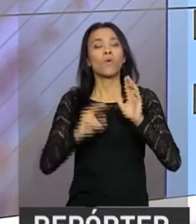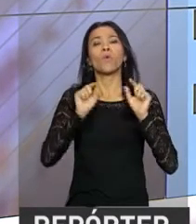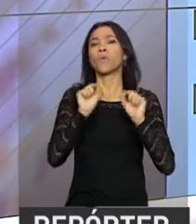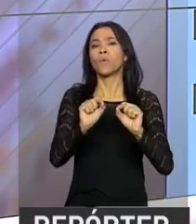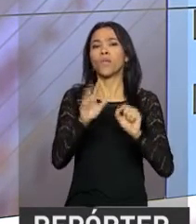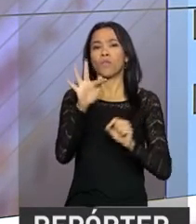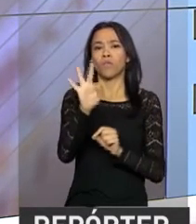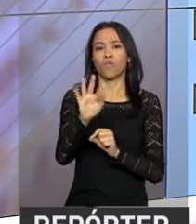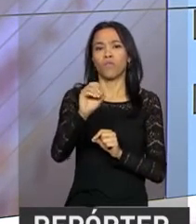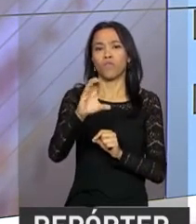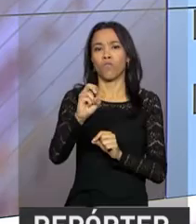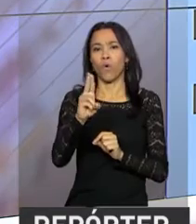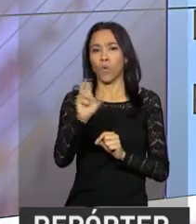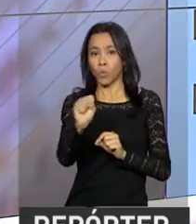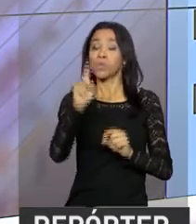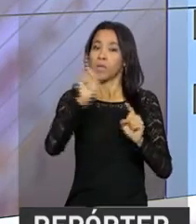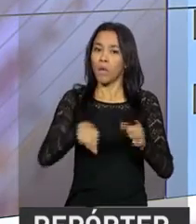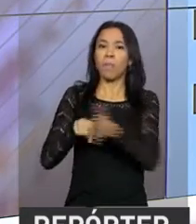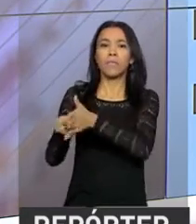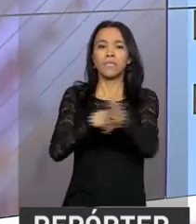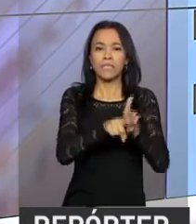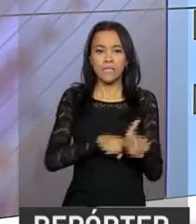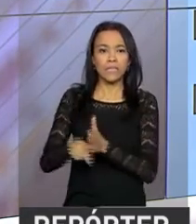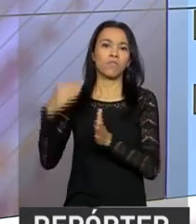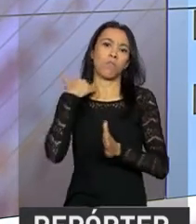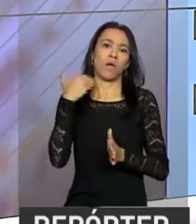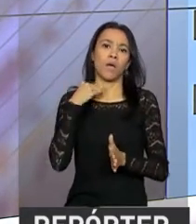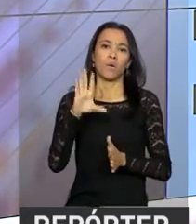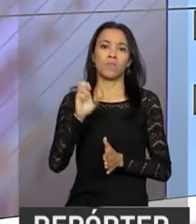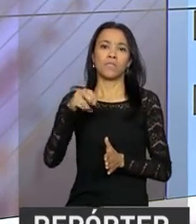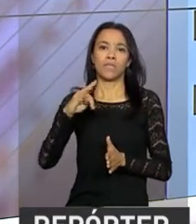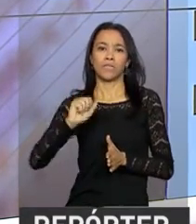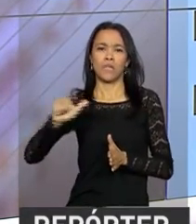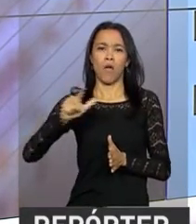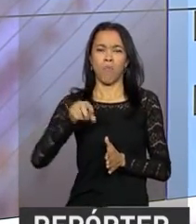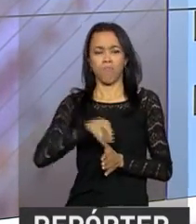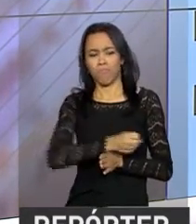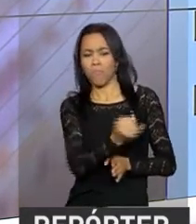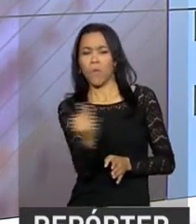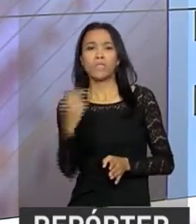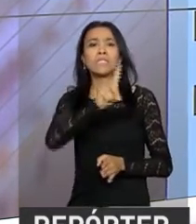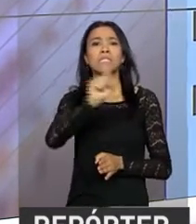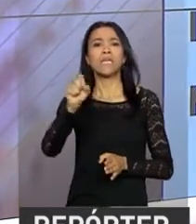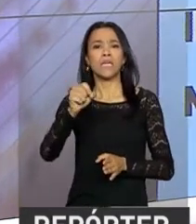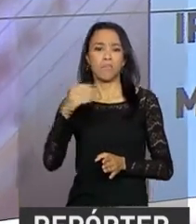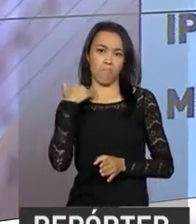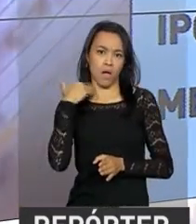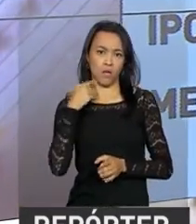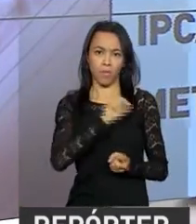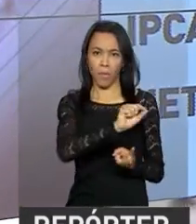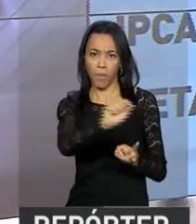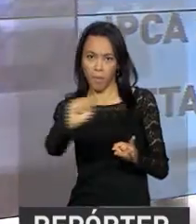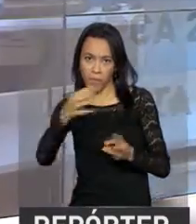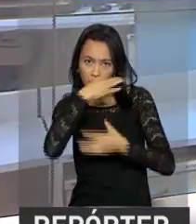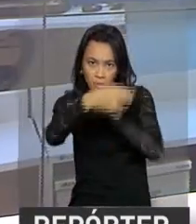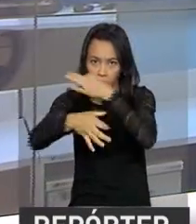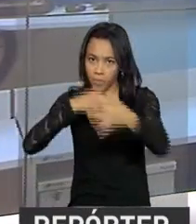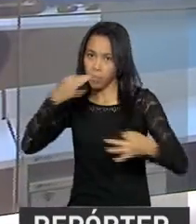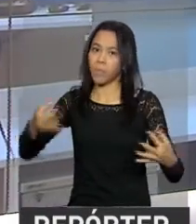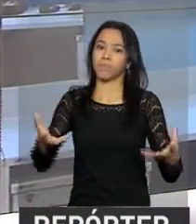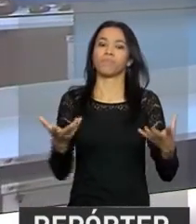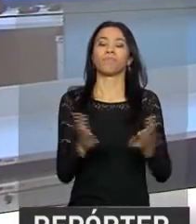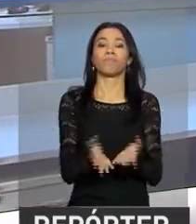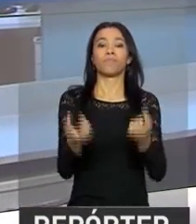pesquisa feita toda semana pelo banco central mais de cem instituições financeiras foram ouvidas um